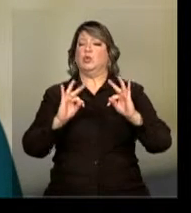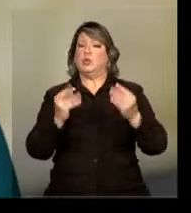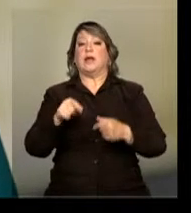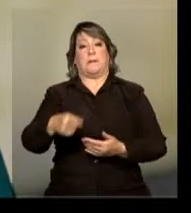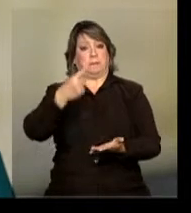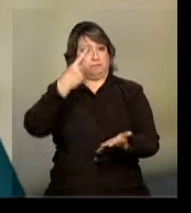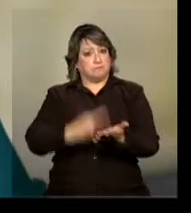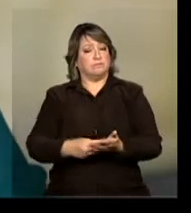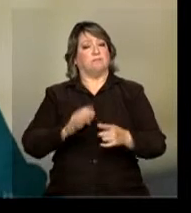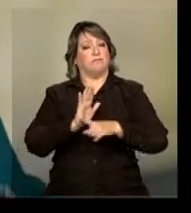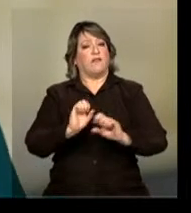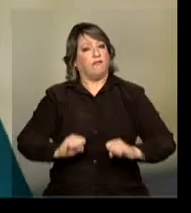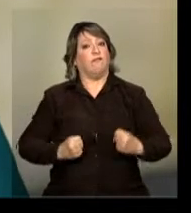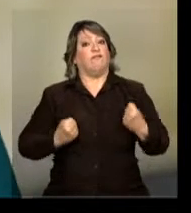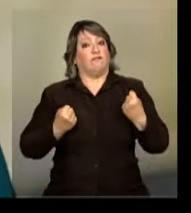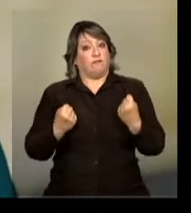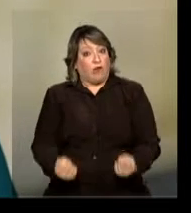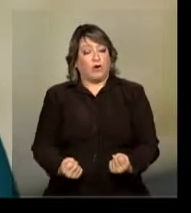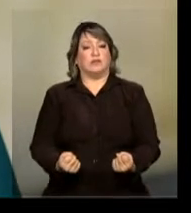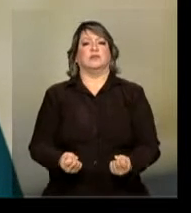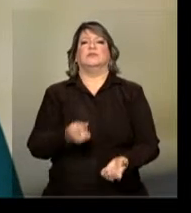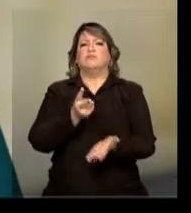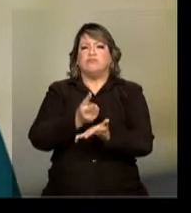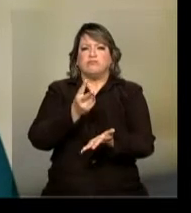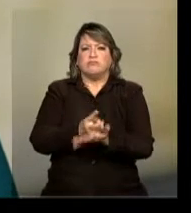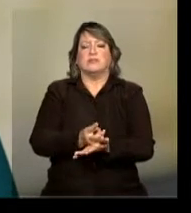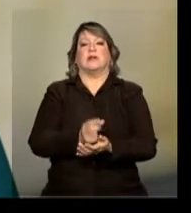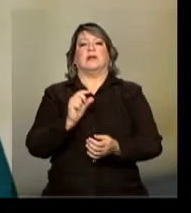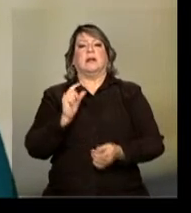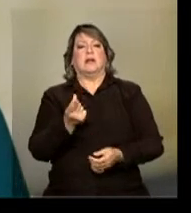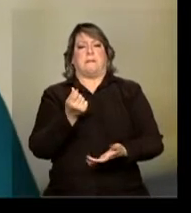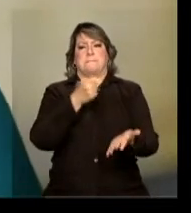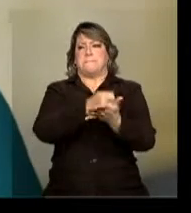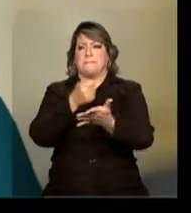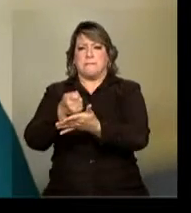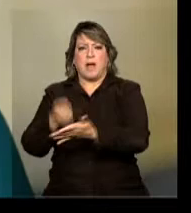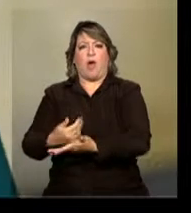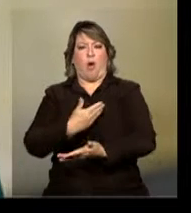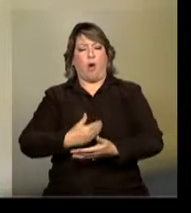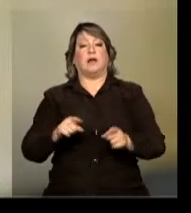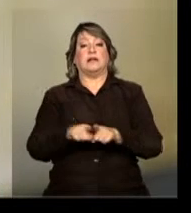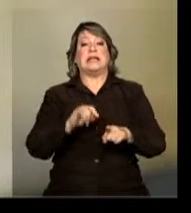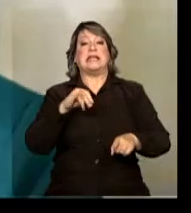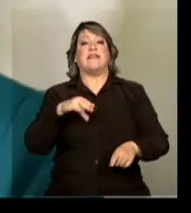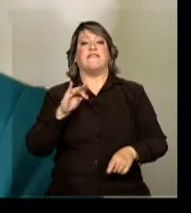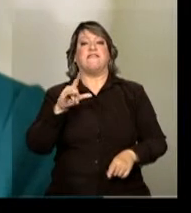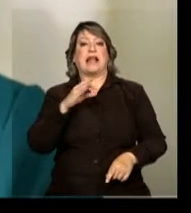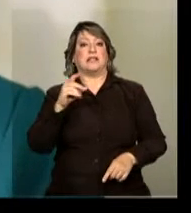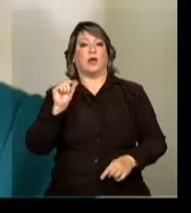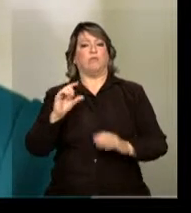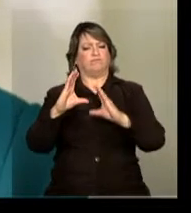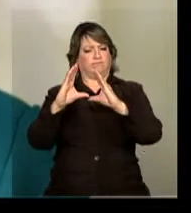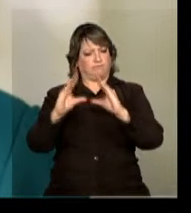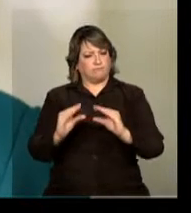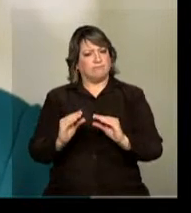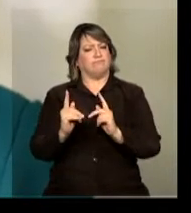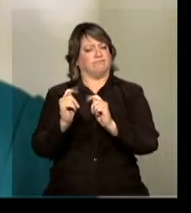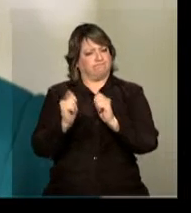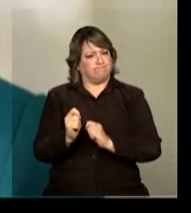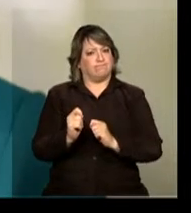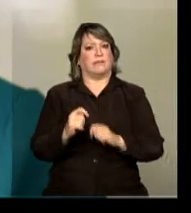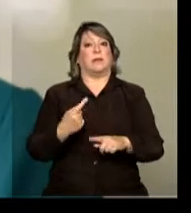para manter equilibrados as contas públicas ea inflação sob controle isso é fundamental